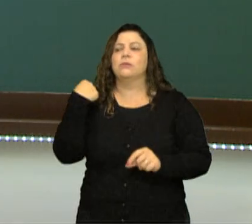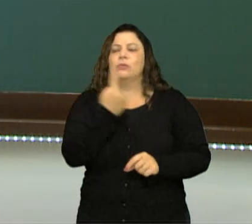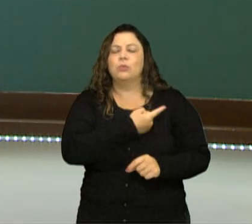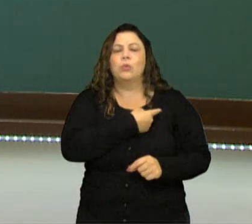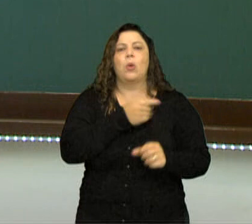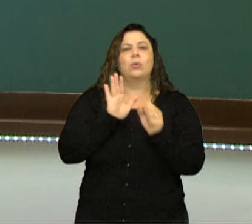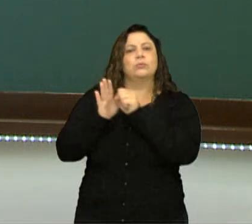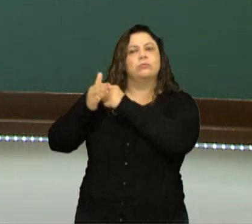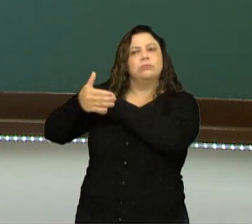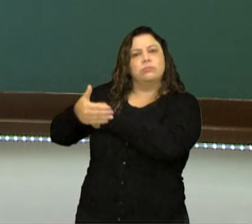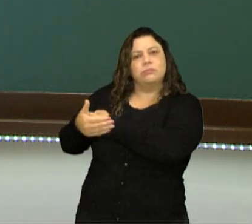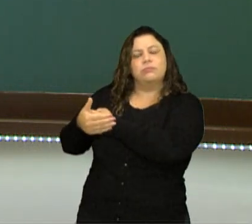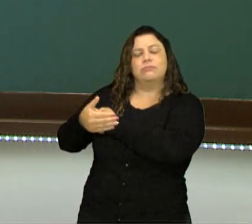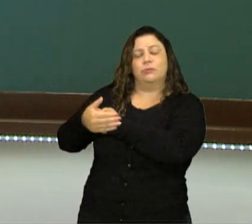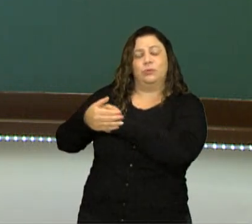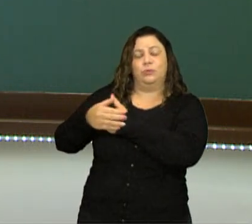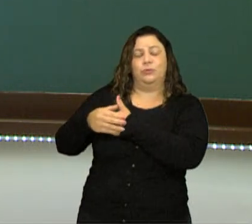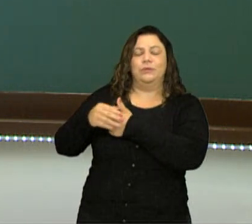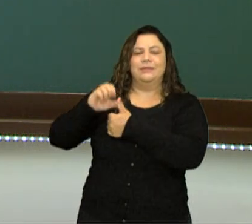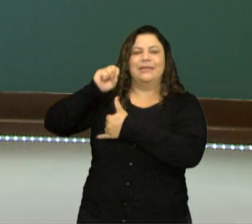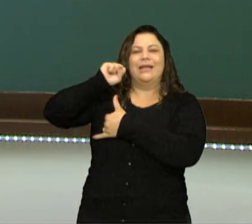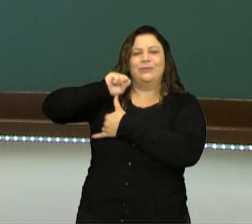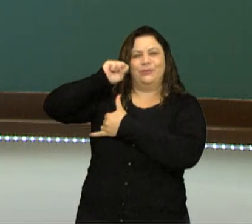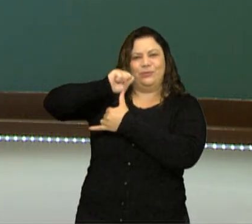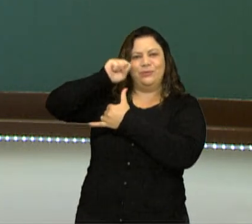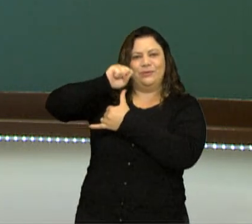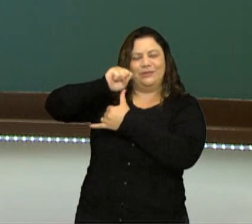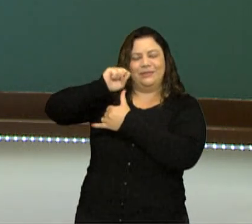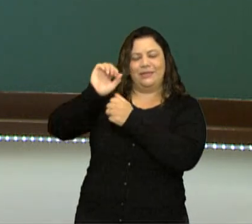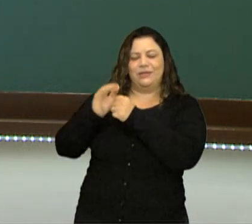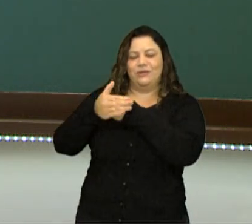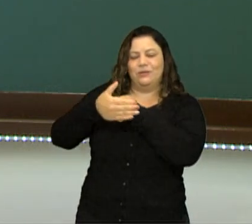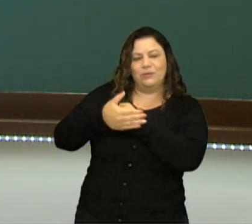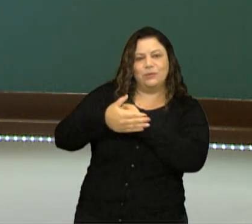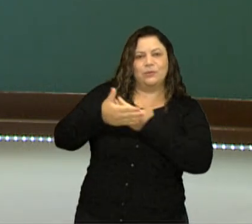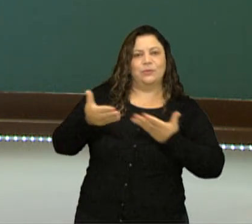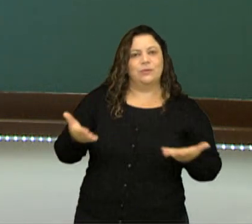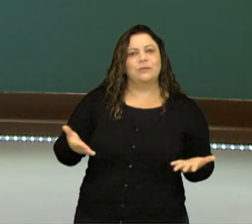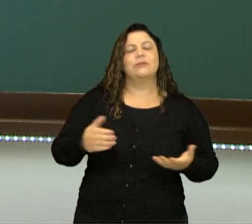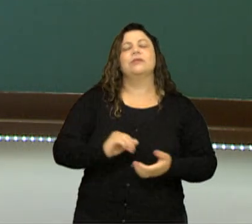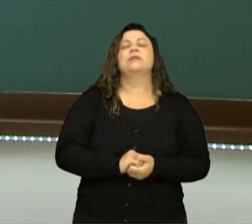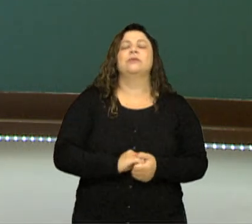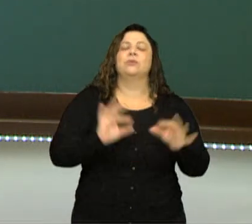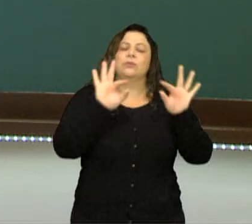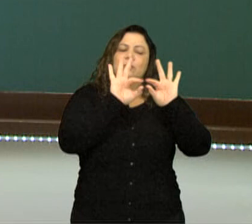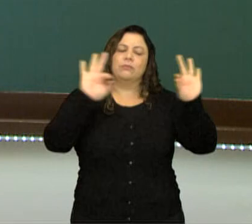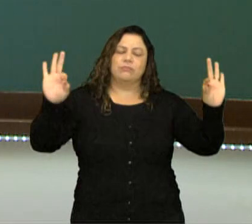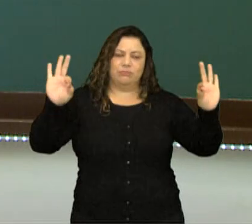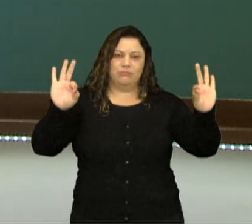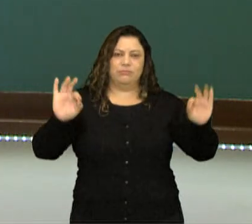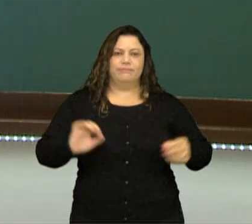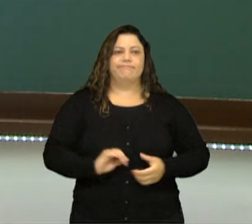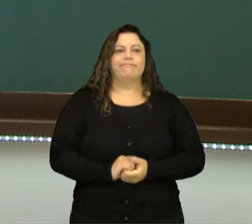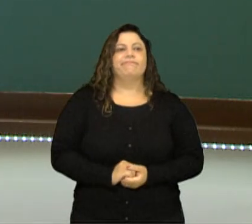o verbo e seus complementos. Uma oração independente. Isso faz de cada uma ser